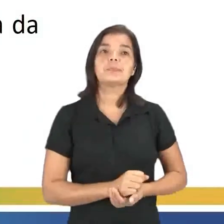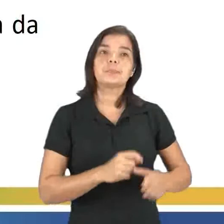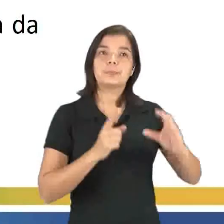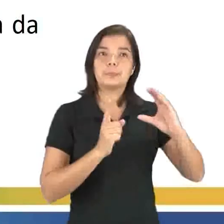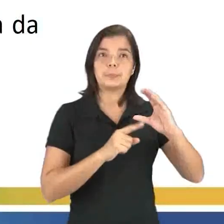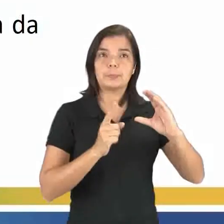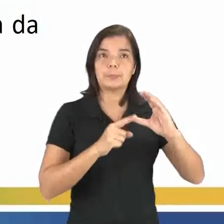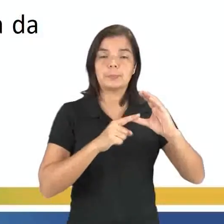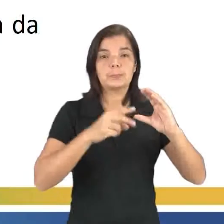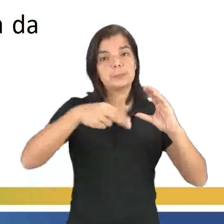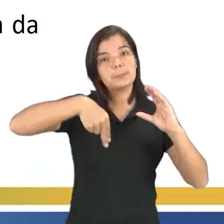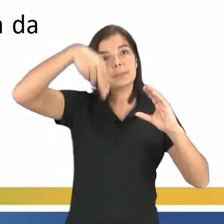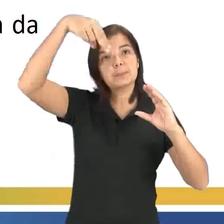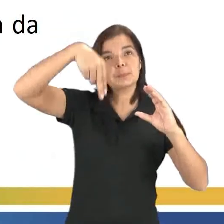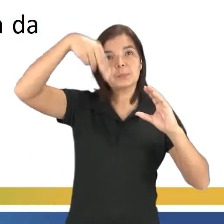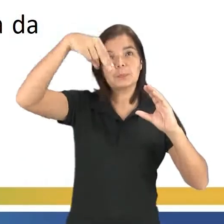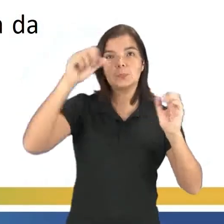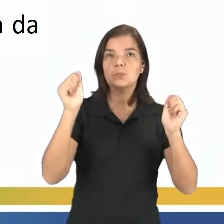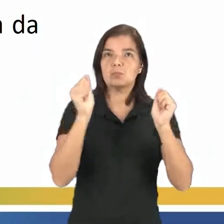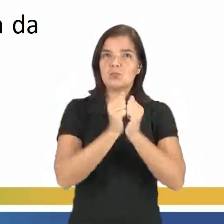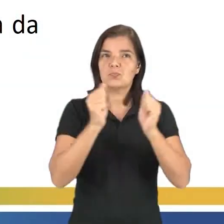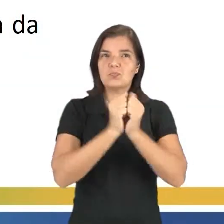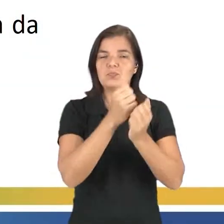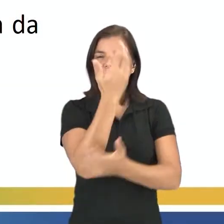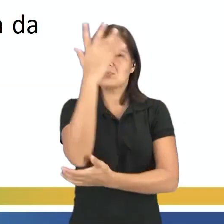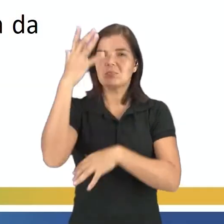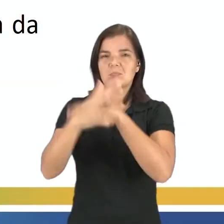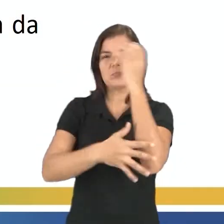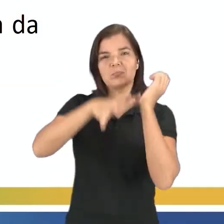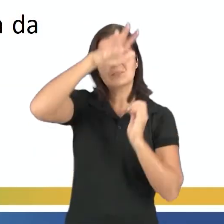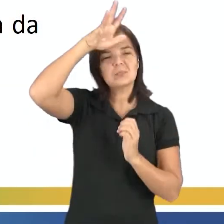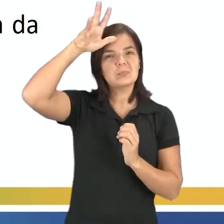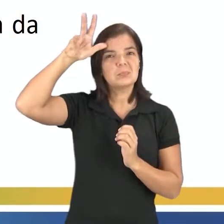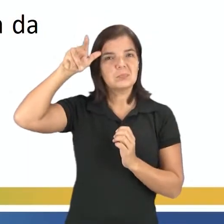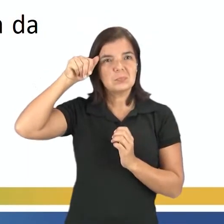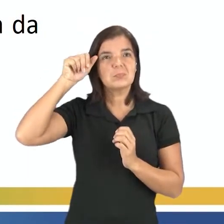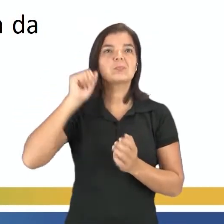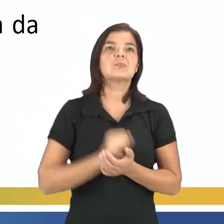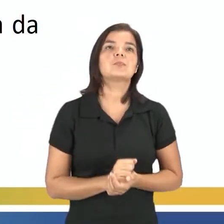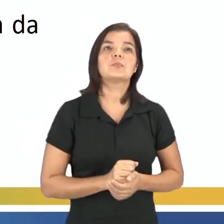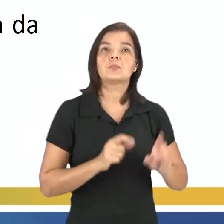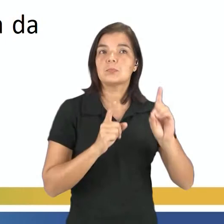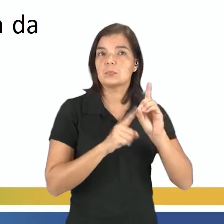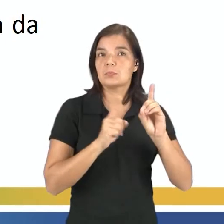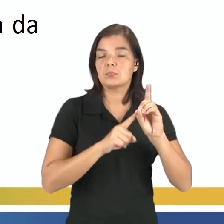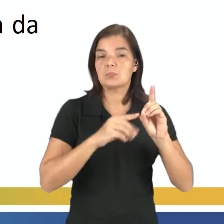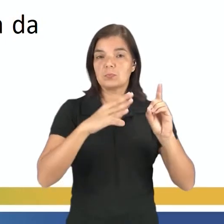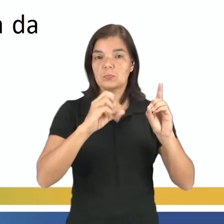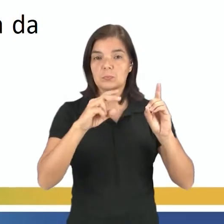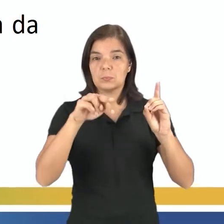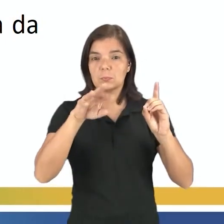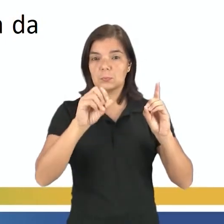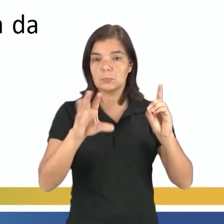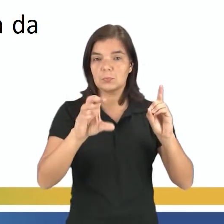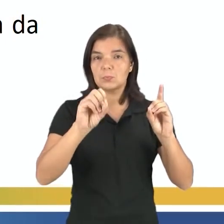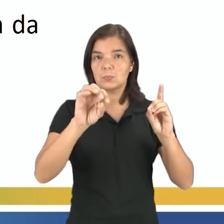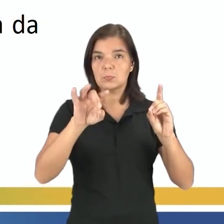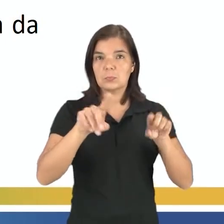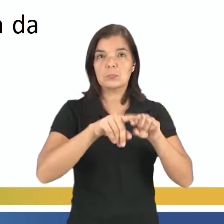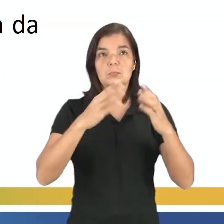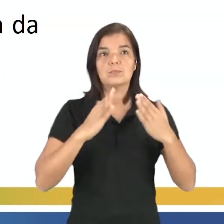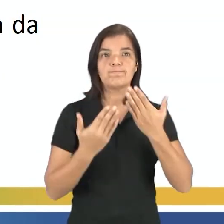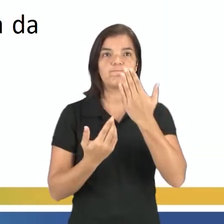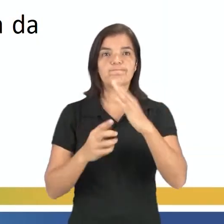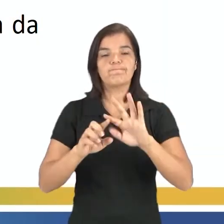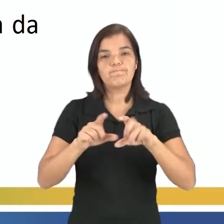disposição? Será que é na região norte, junto aos domínios naturais da Amazônia? Será que é na região centro-oeste, contendendo à frente